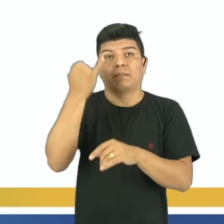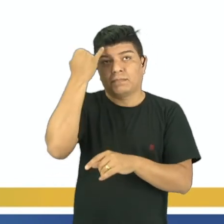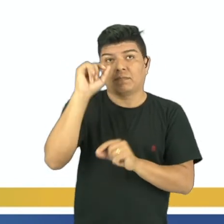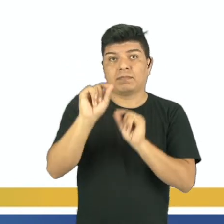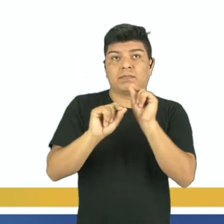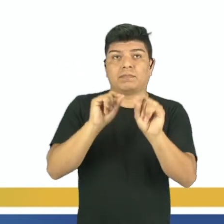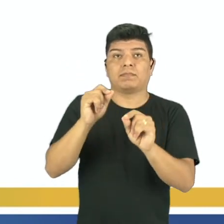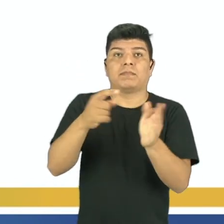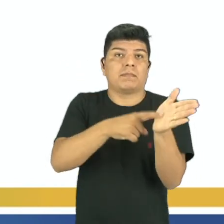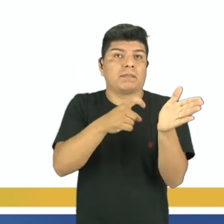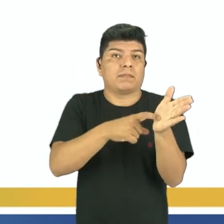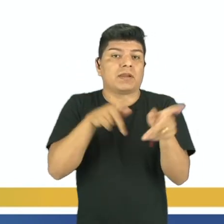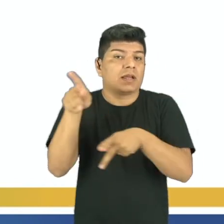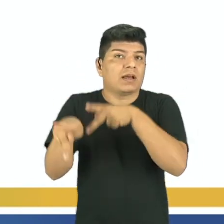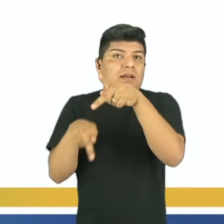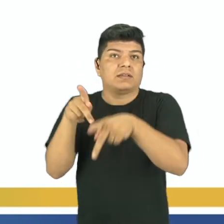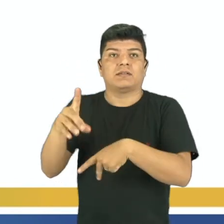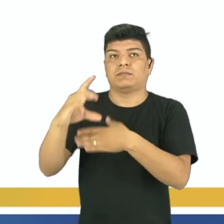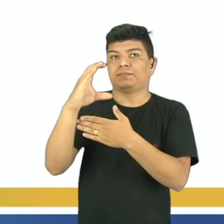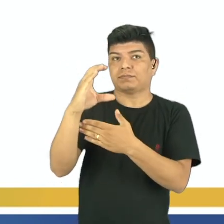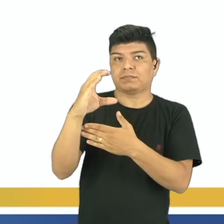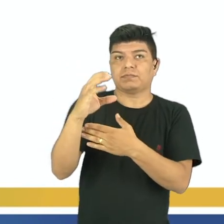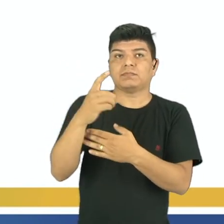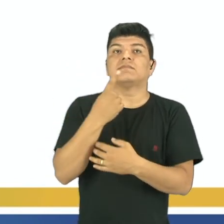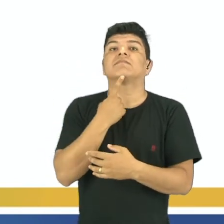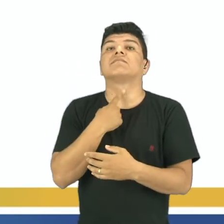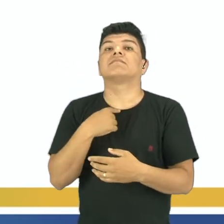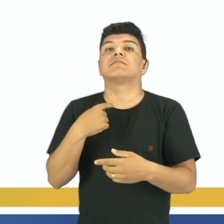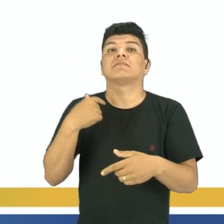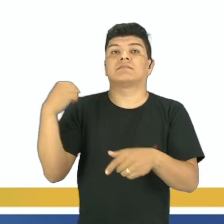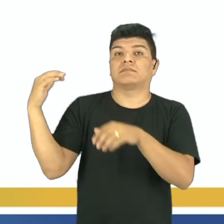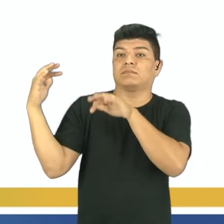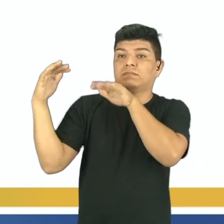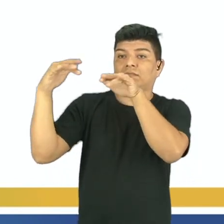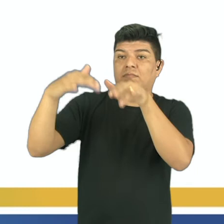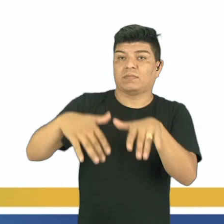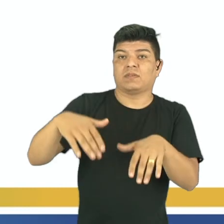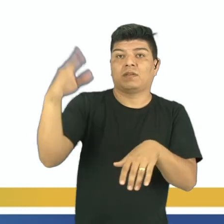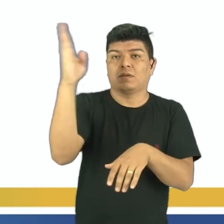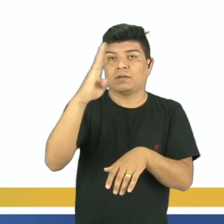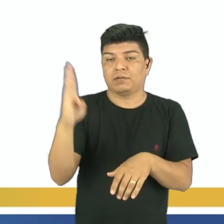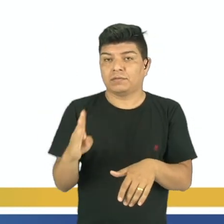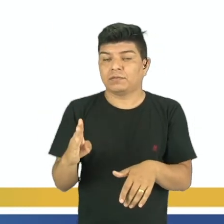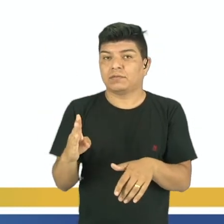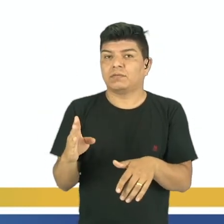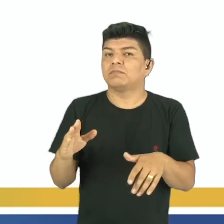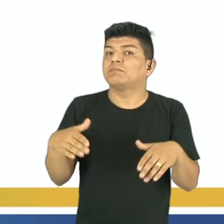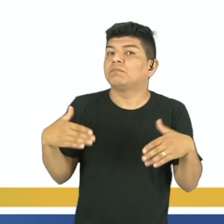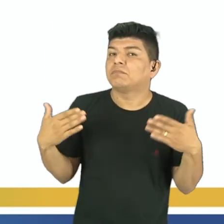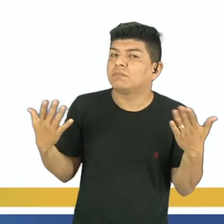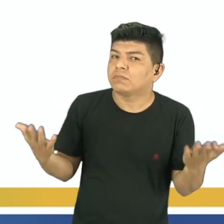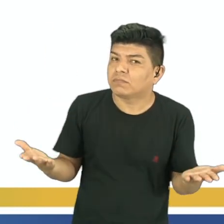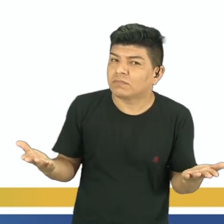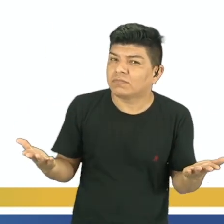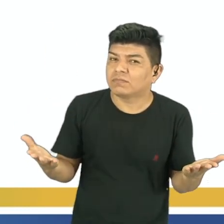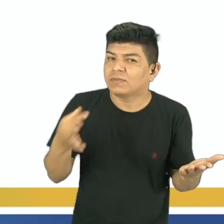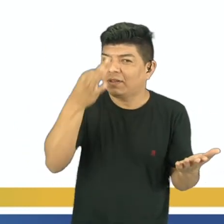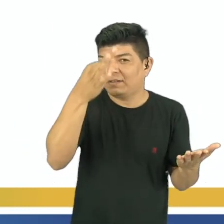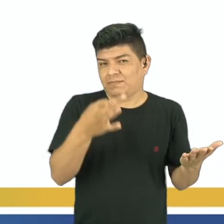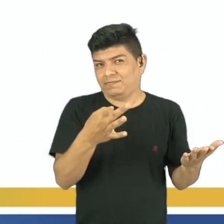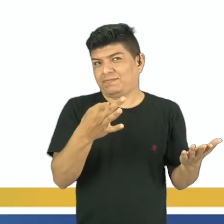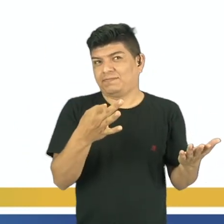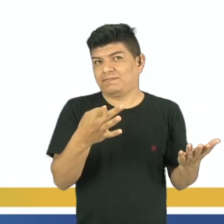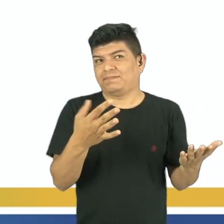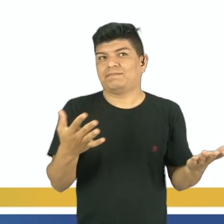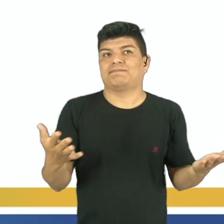de branquear a população? Ou letra C. Pela necessidade de ver estrangeiros no Brasil? E aí? Qual que vocês acham que é a